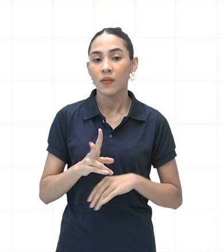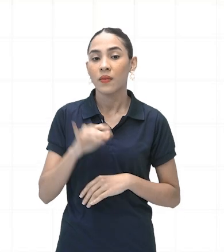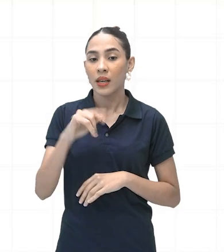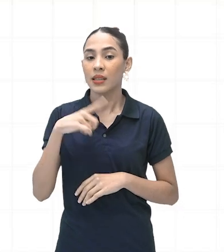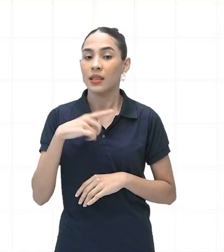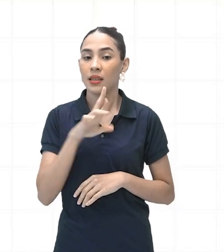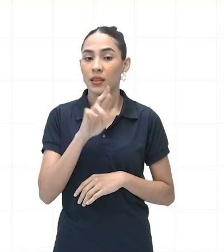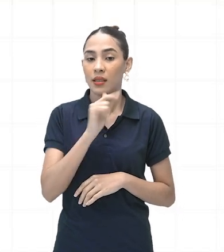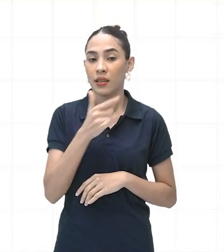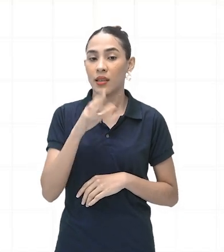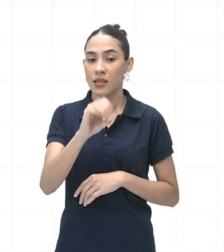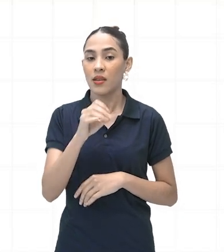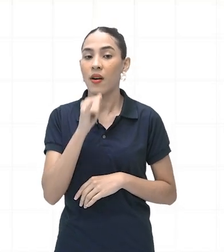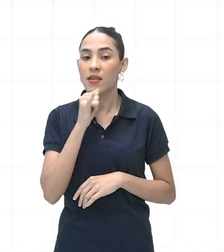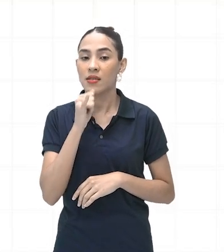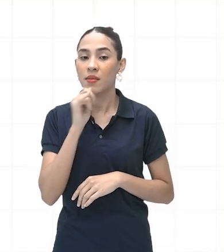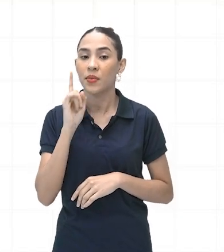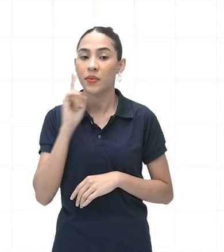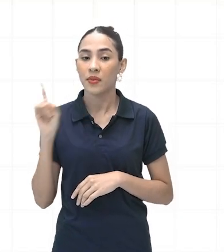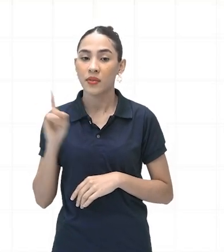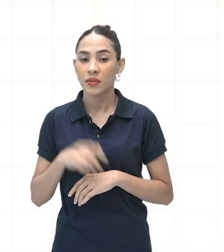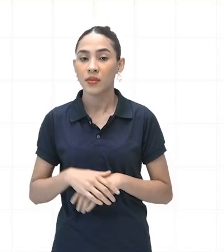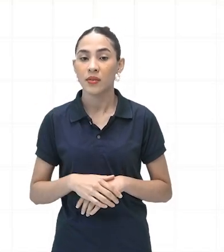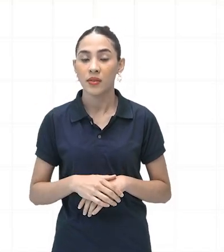essa razão, ó.